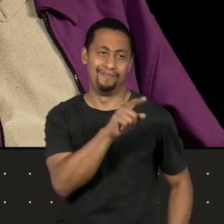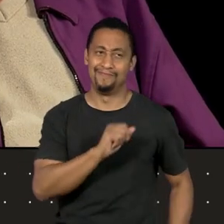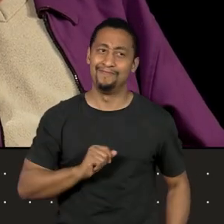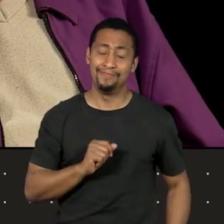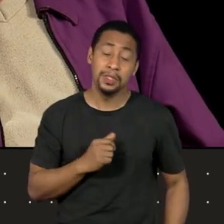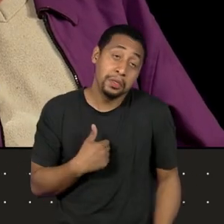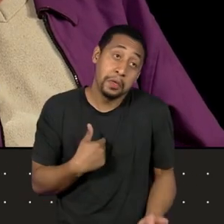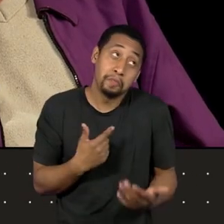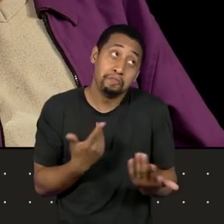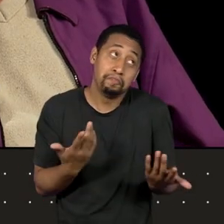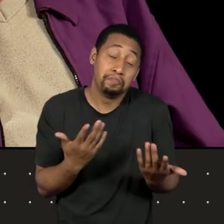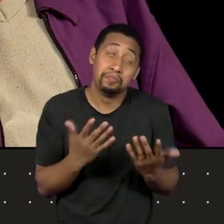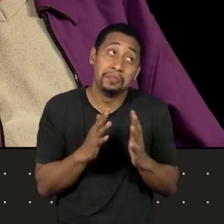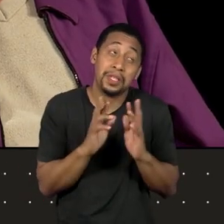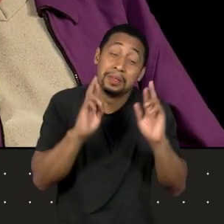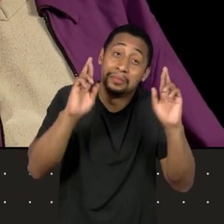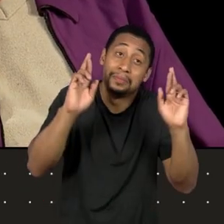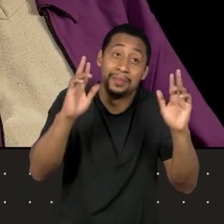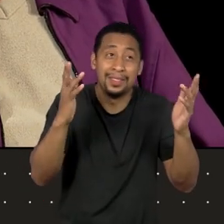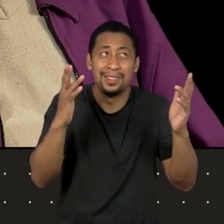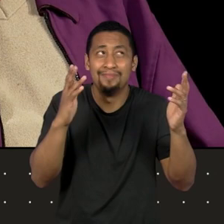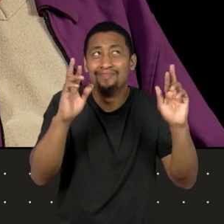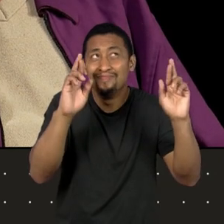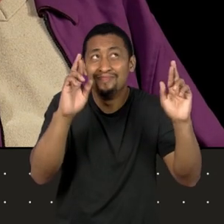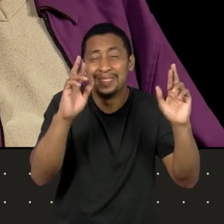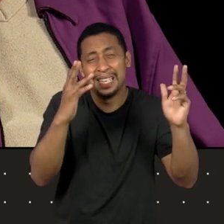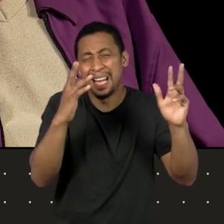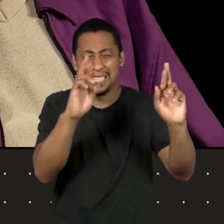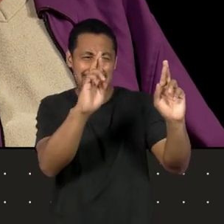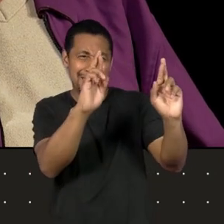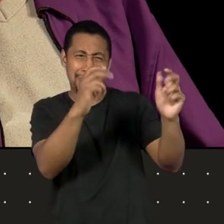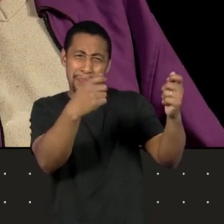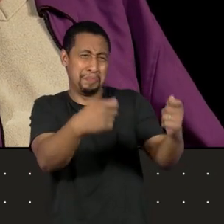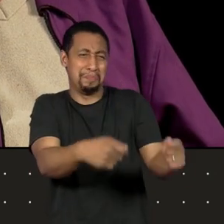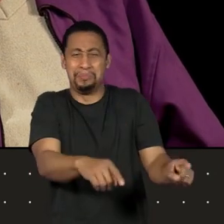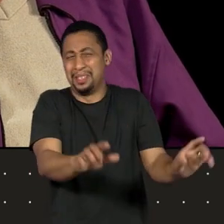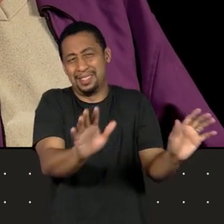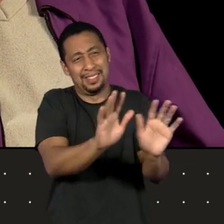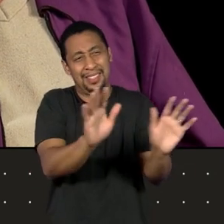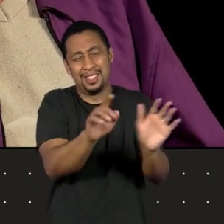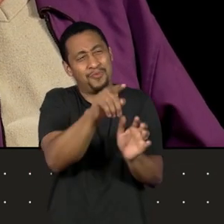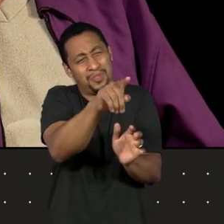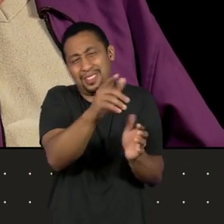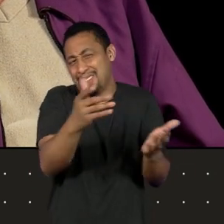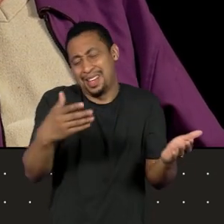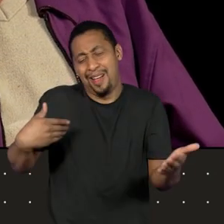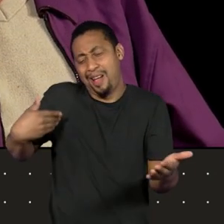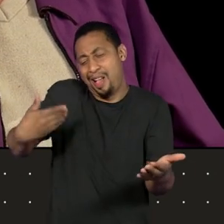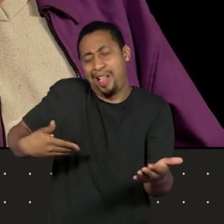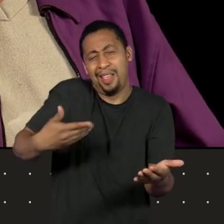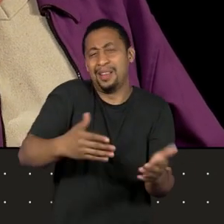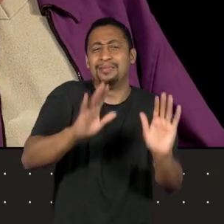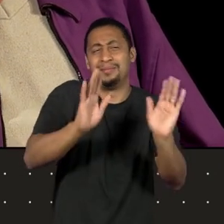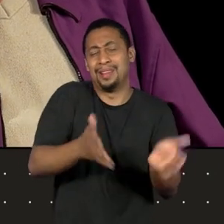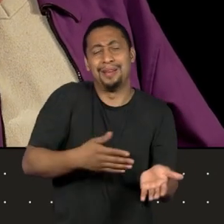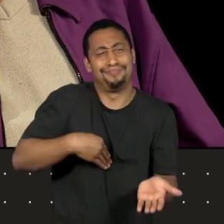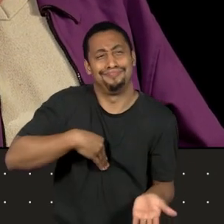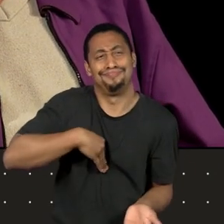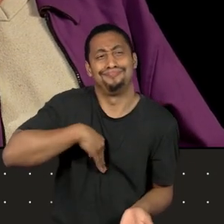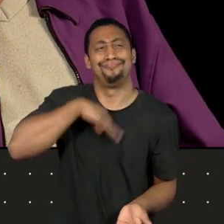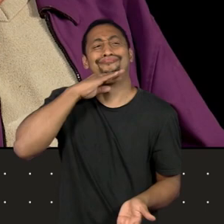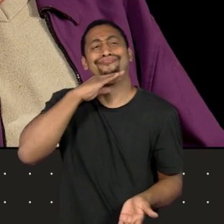Não preciso te desejar, mas... Não preciso te desejar nada, porque você já está cansado de saber o que, que eu te